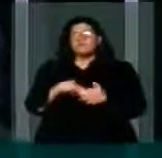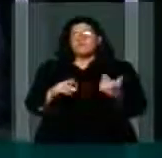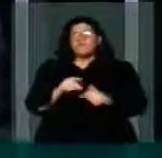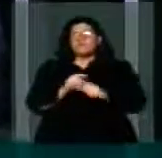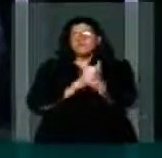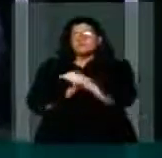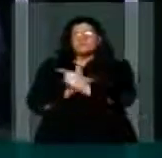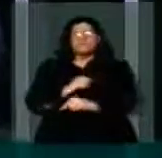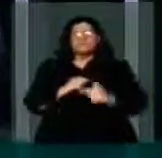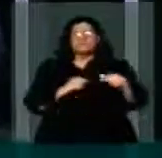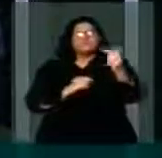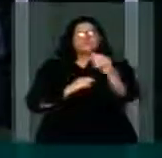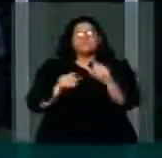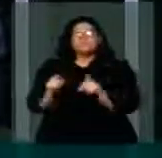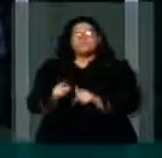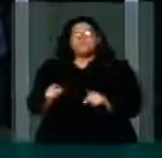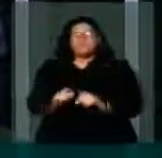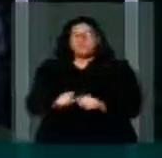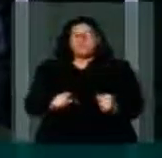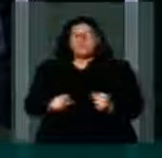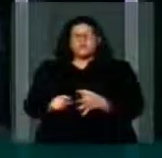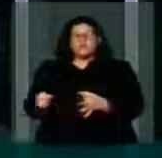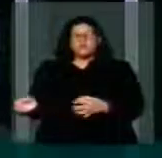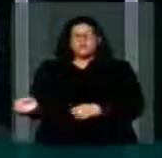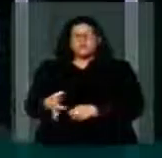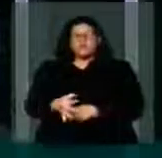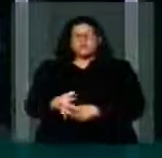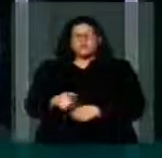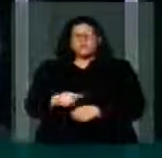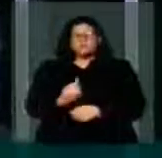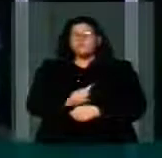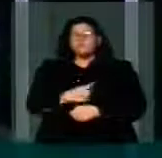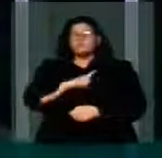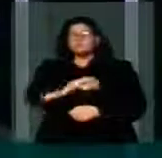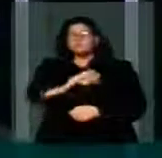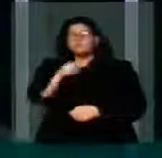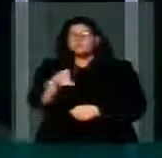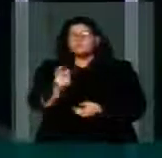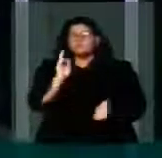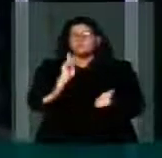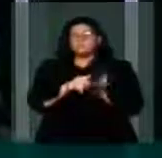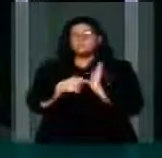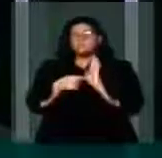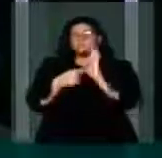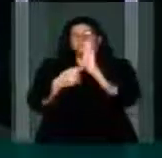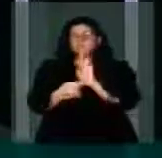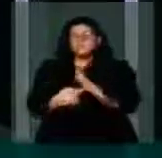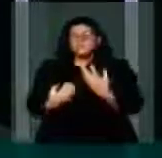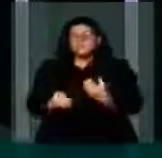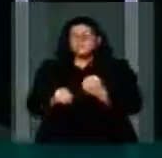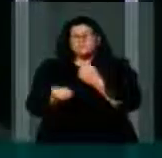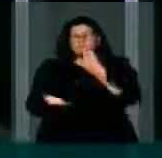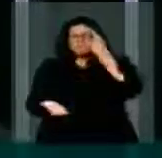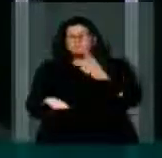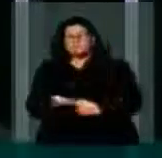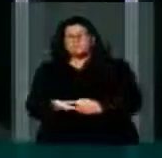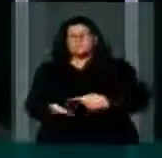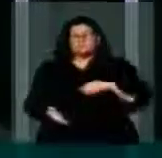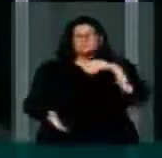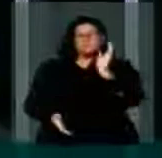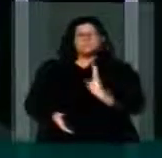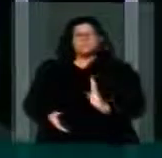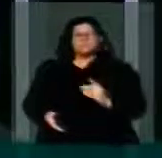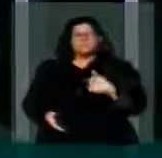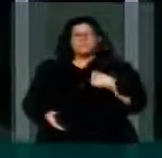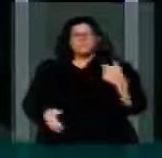temos a oportunidade nessa 55ª legislatura de mostrar que realmente nós vamos marcar a história do Brasil. Eu não venho para essa